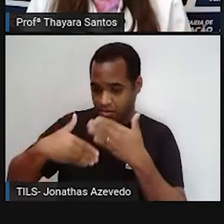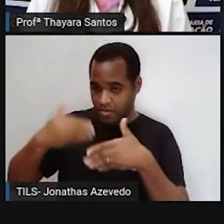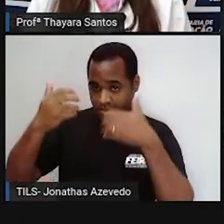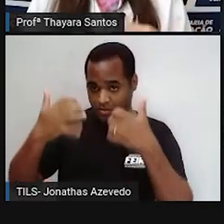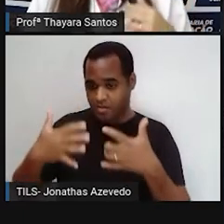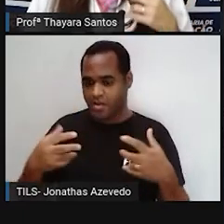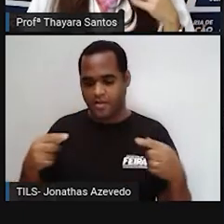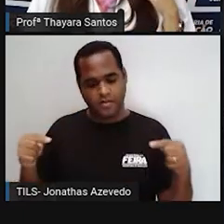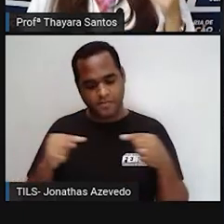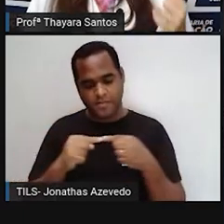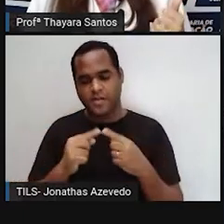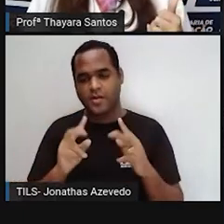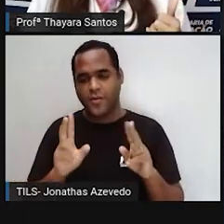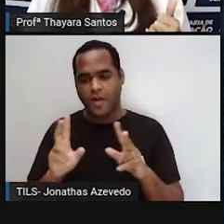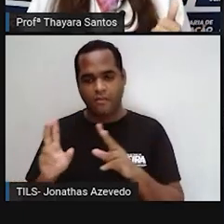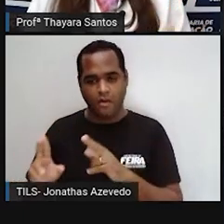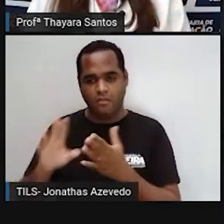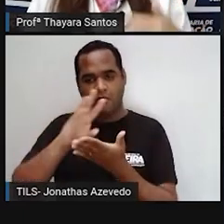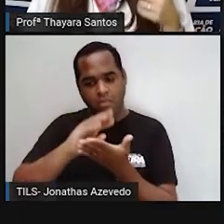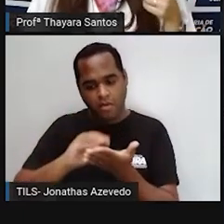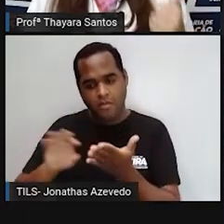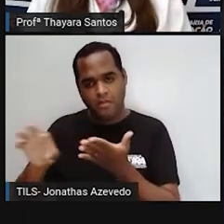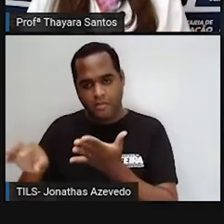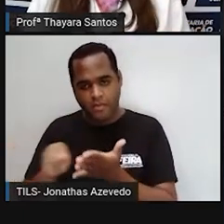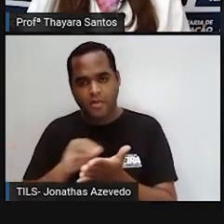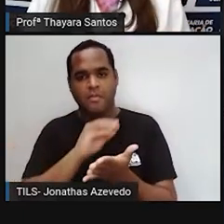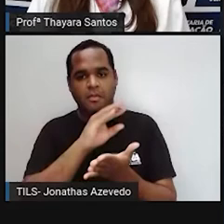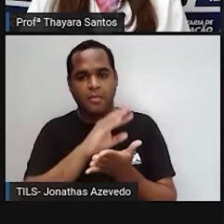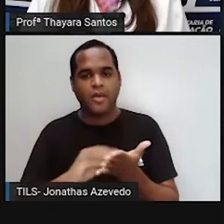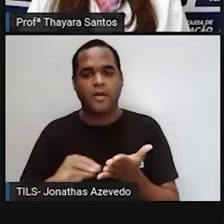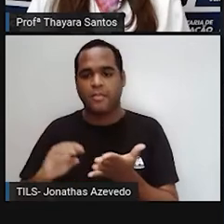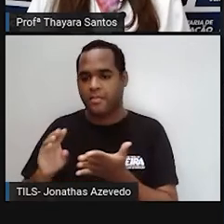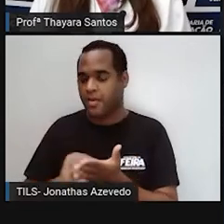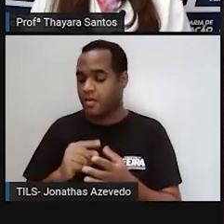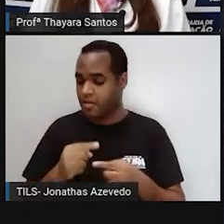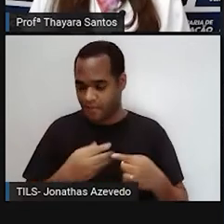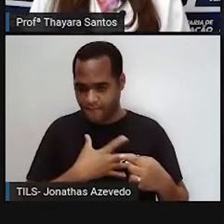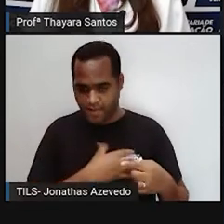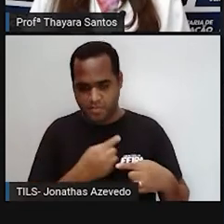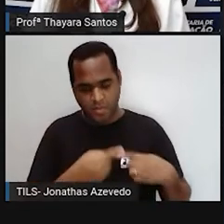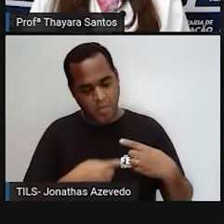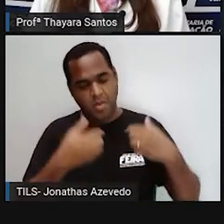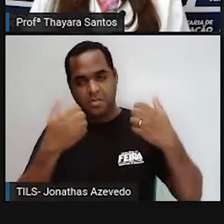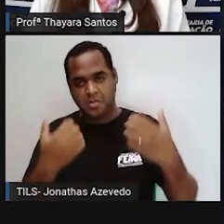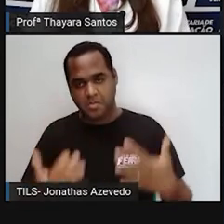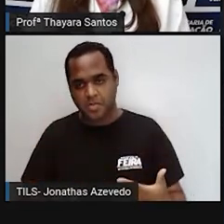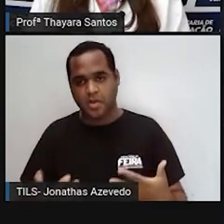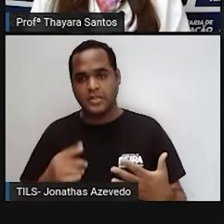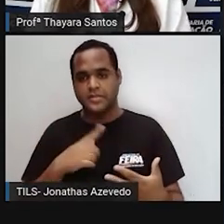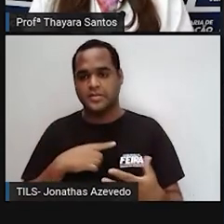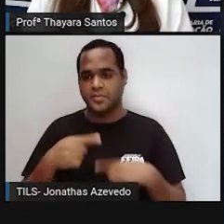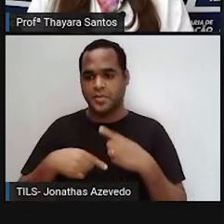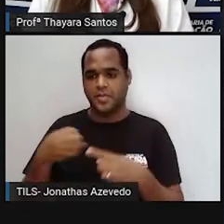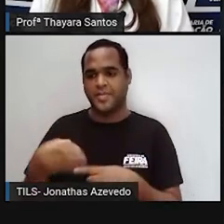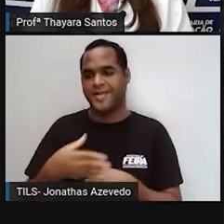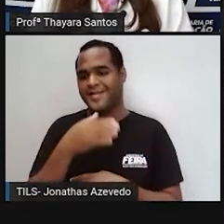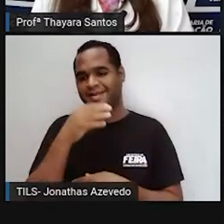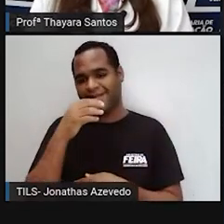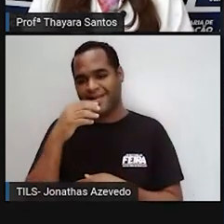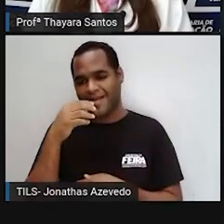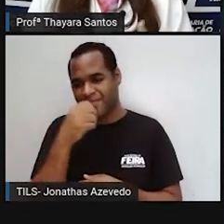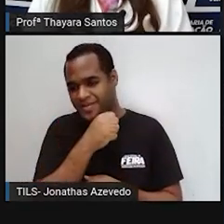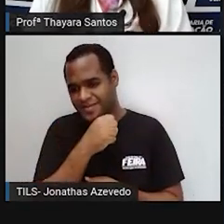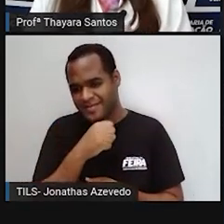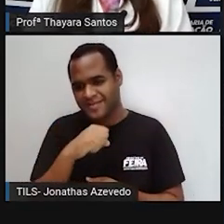clones. Todos os filhotinhos que forem gerados também vão gerar descendentes. E esse é um tipo de reprodução que ele é mais rápido, como eu